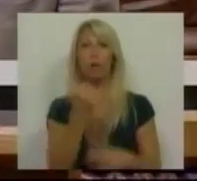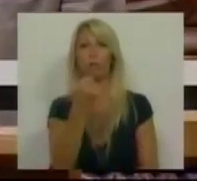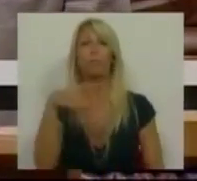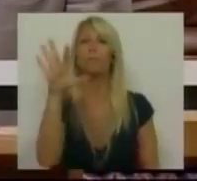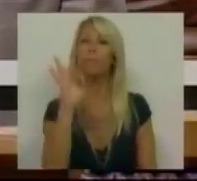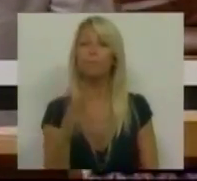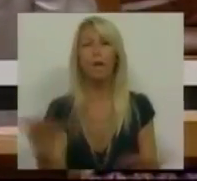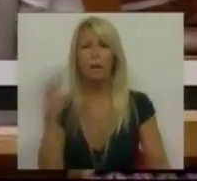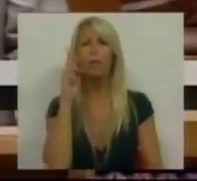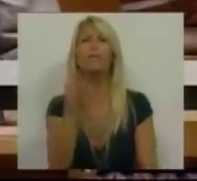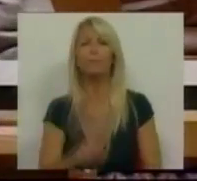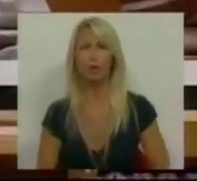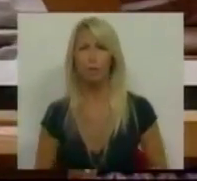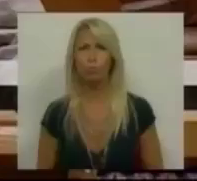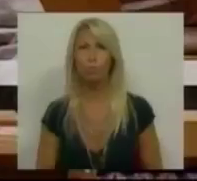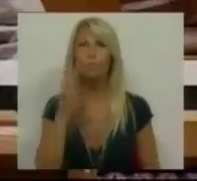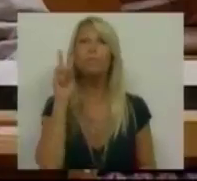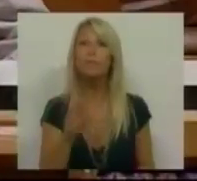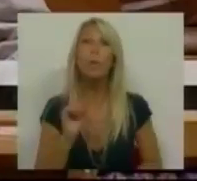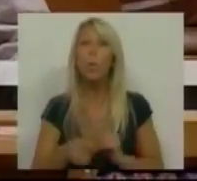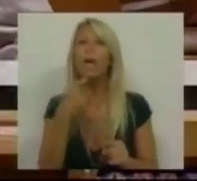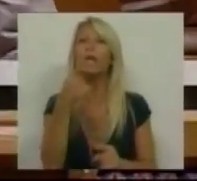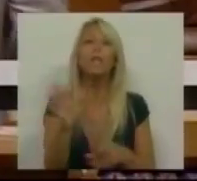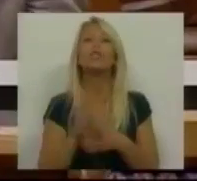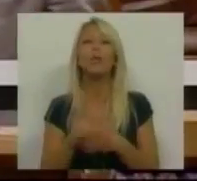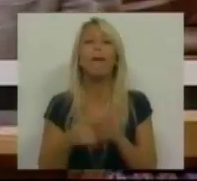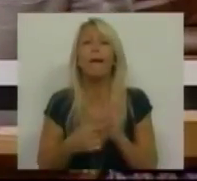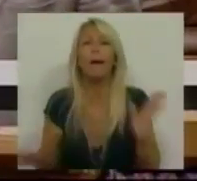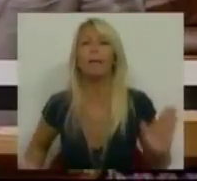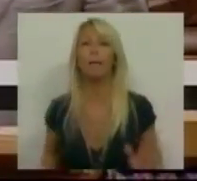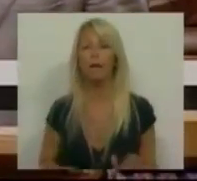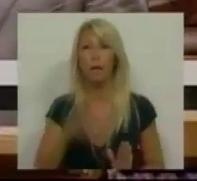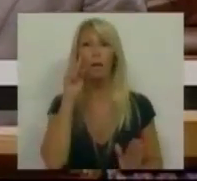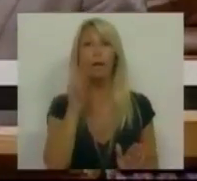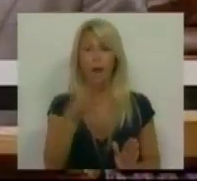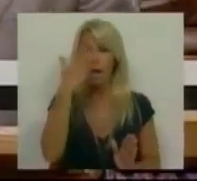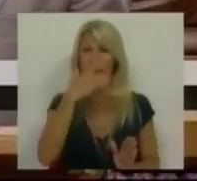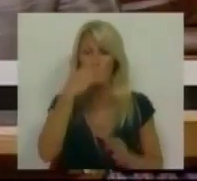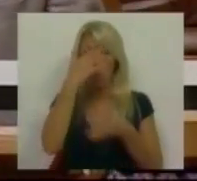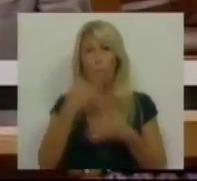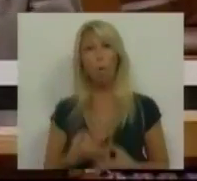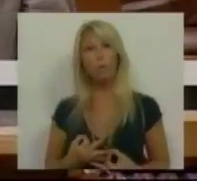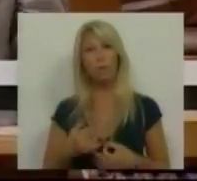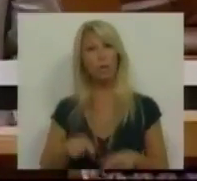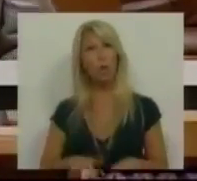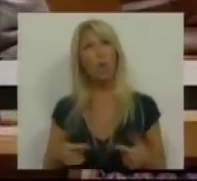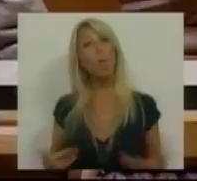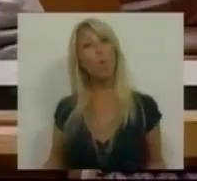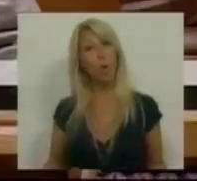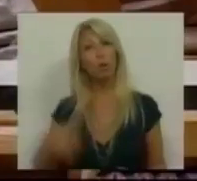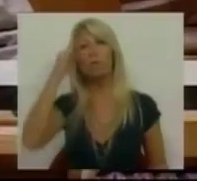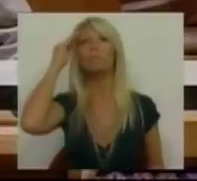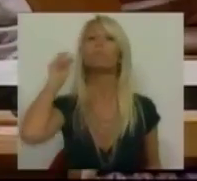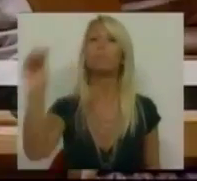Vejamos então o que é que diz essa carta e vejamos se o tal bom senso que hoje foi aconselhado